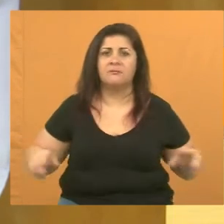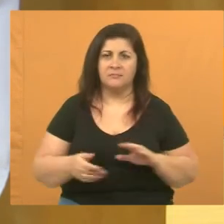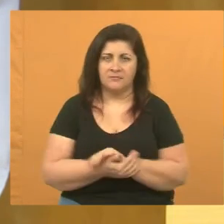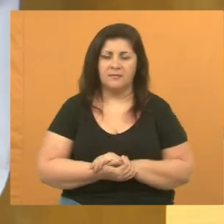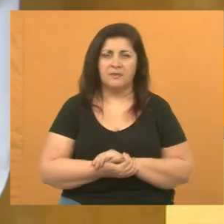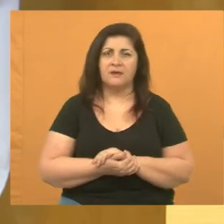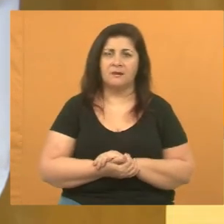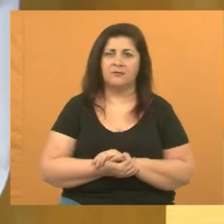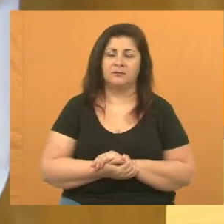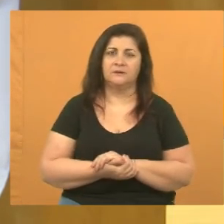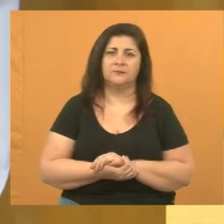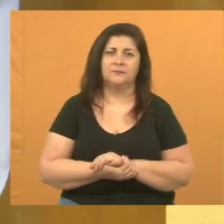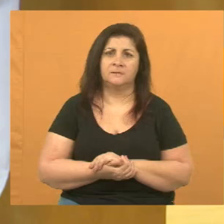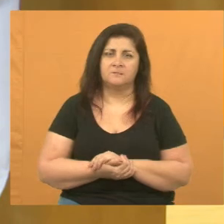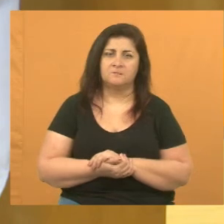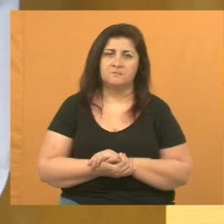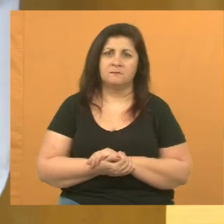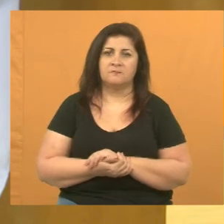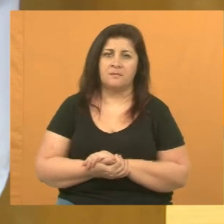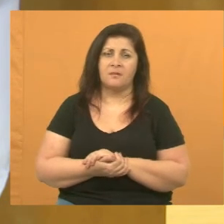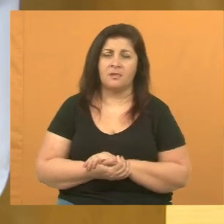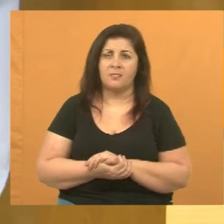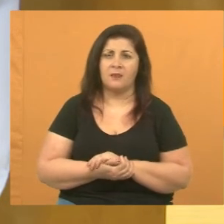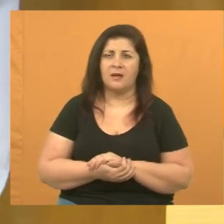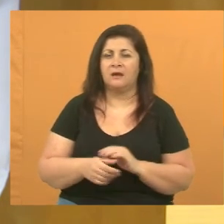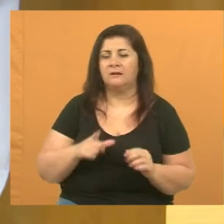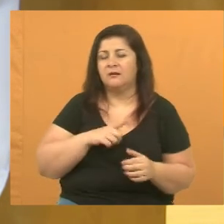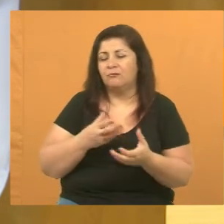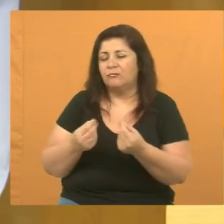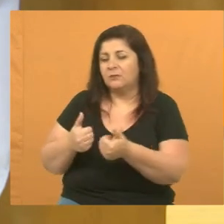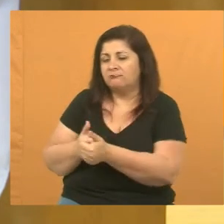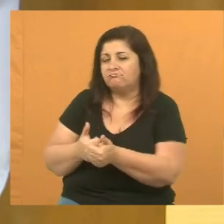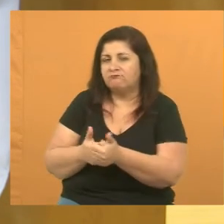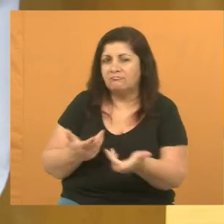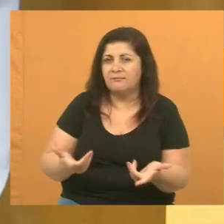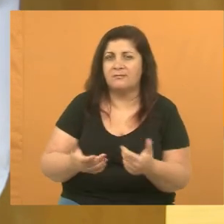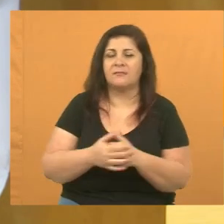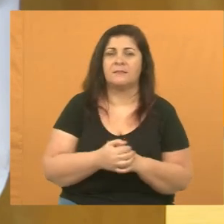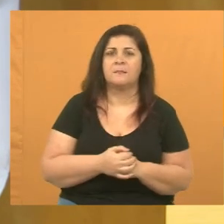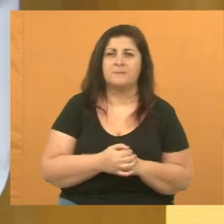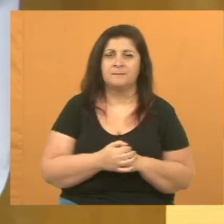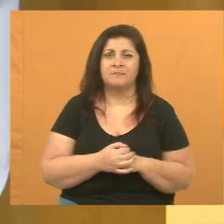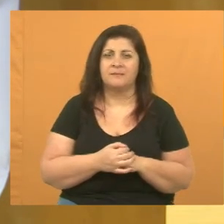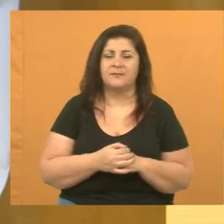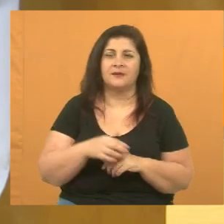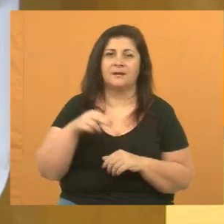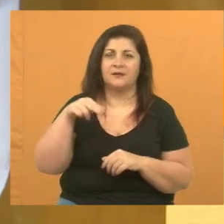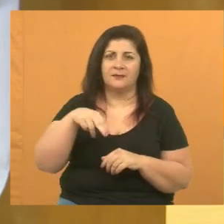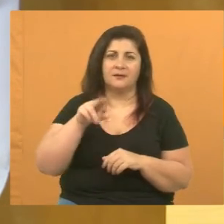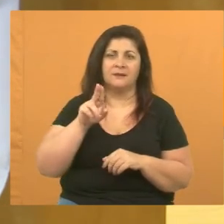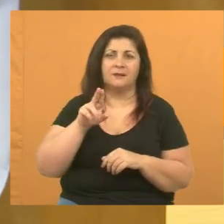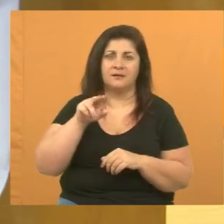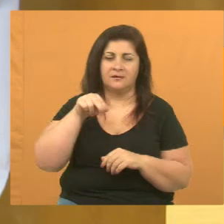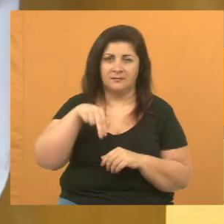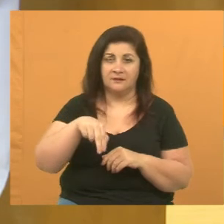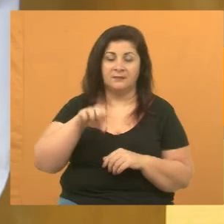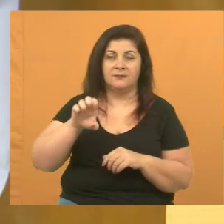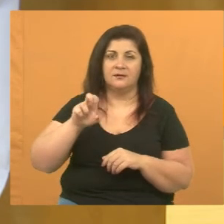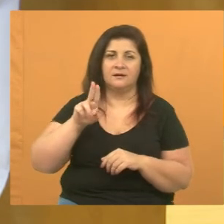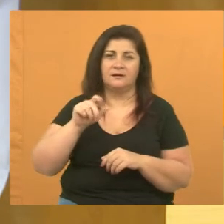que ele fazia no escritório técnico. Então, a gente tem uma proximidade muito grande. A Reni, que ainda está lá, a Neuzinha, que ainda está lá, que a